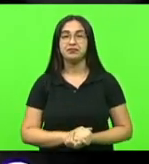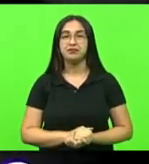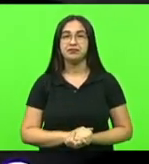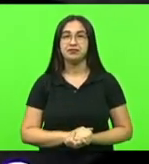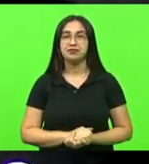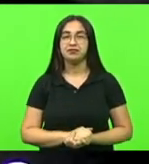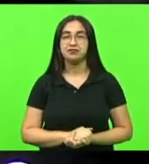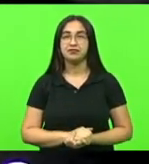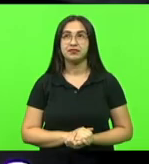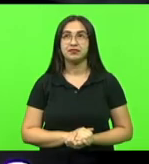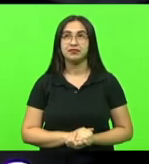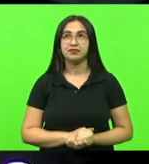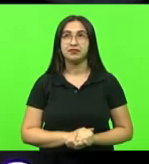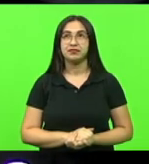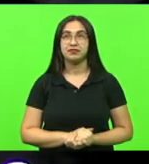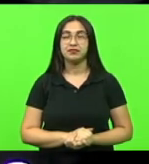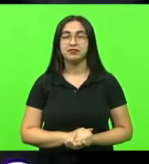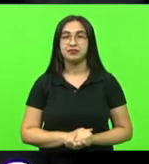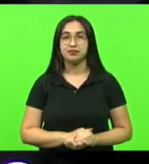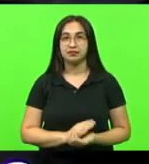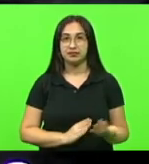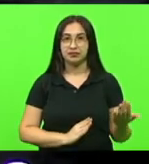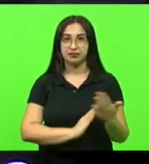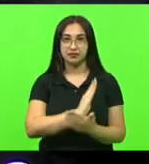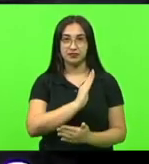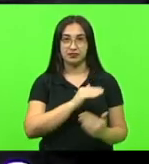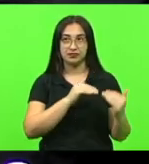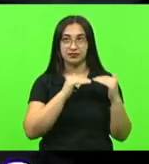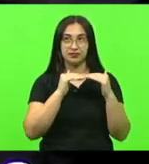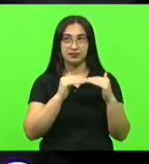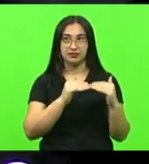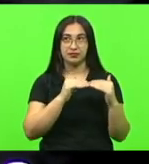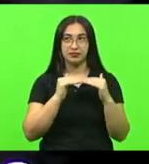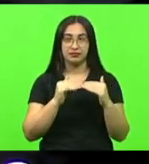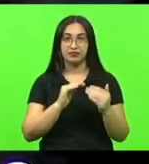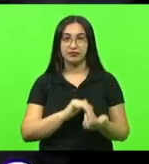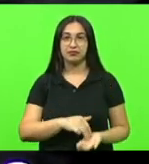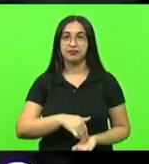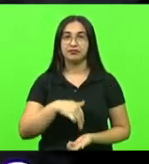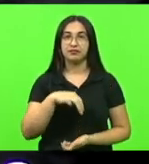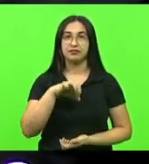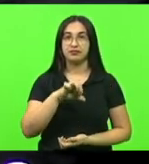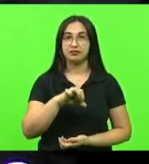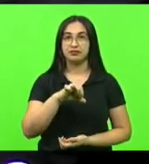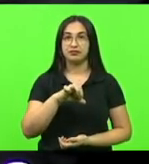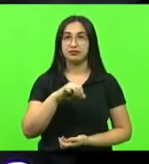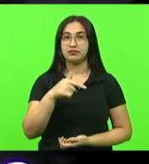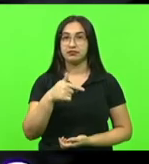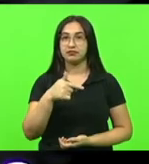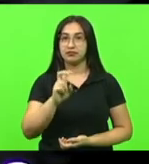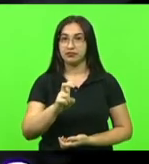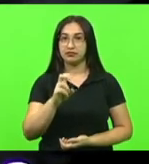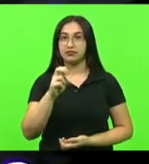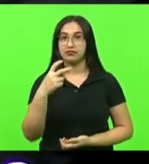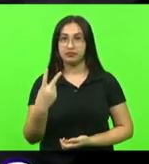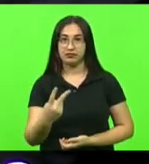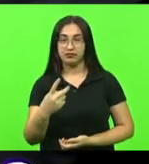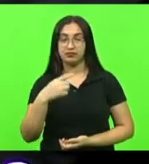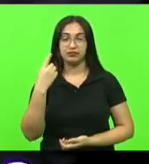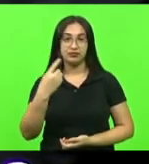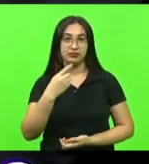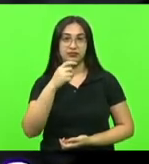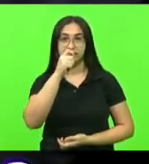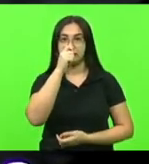em votação. Deputados que aprovam permaneçam como se encontram. Aprovado por unanimidade. Moção 952, autor deputado João Amin,